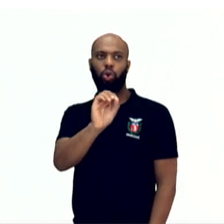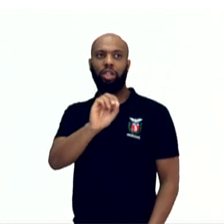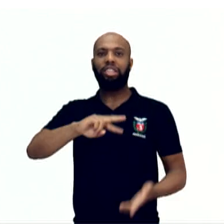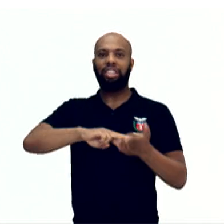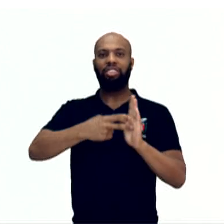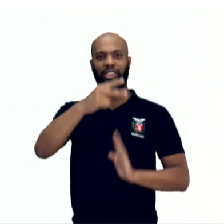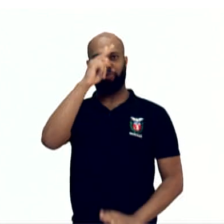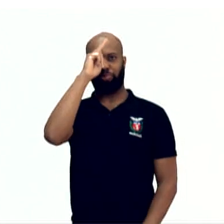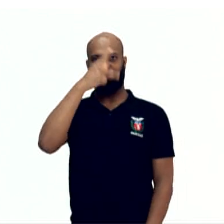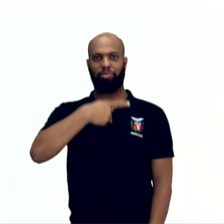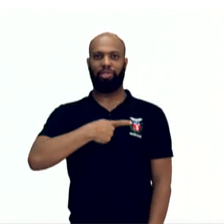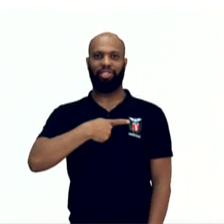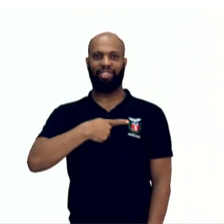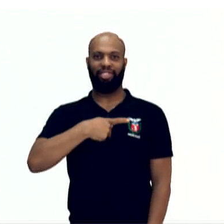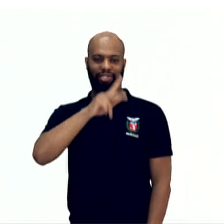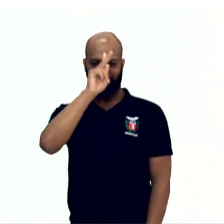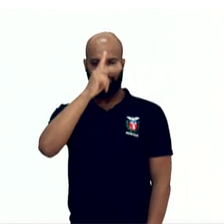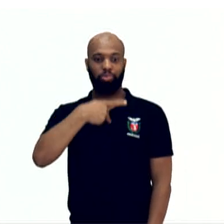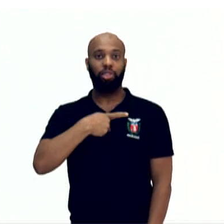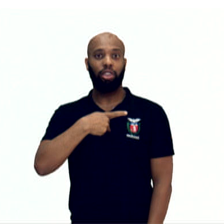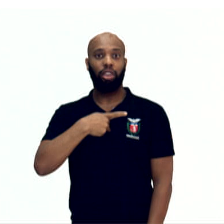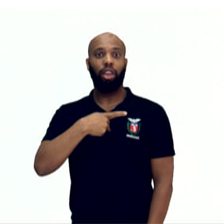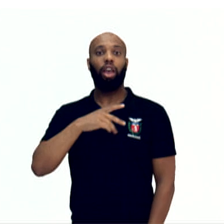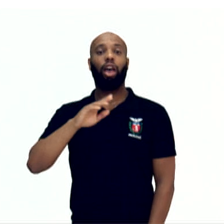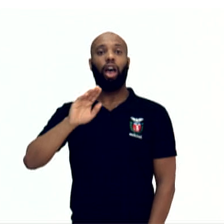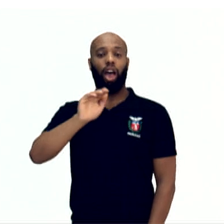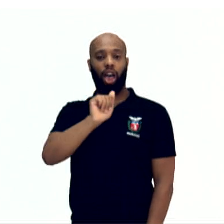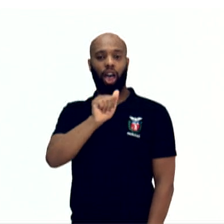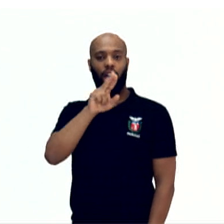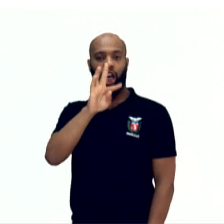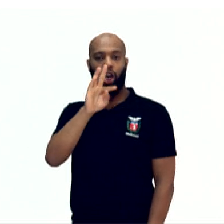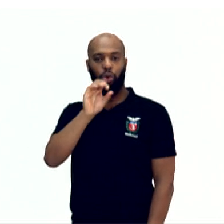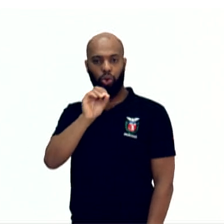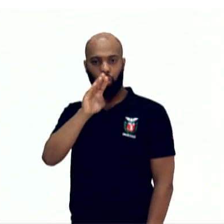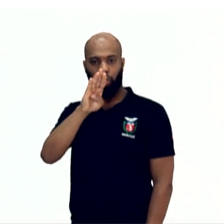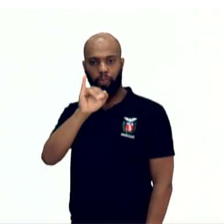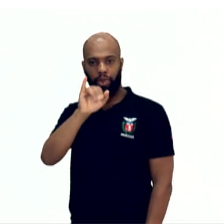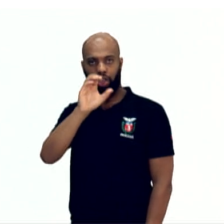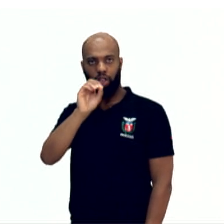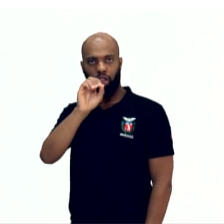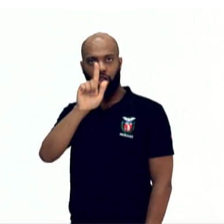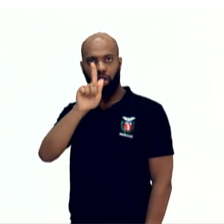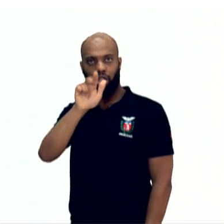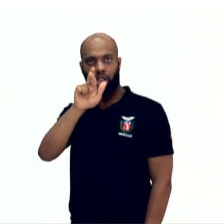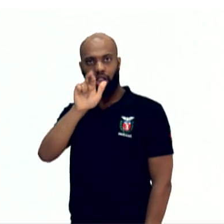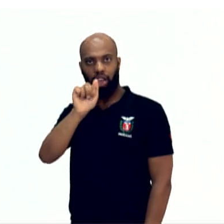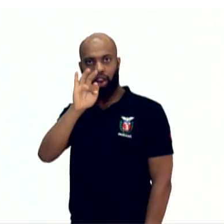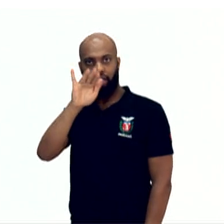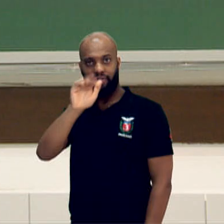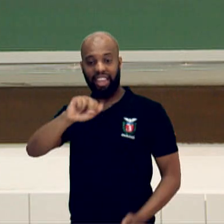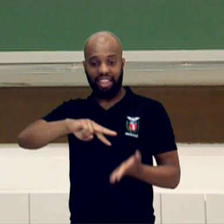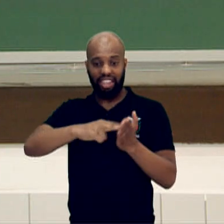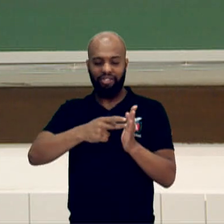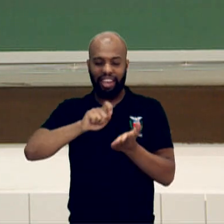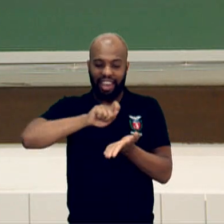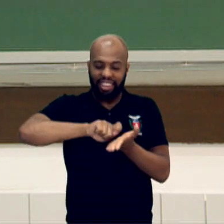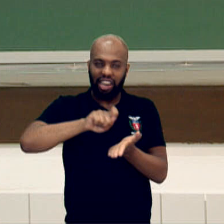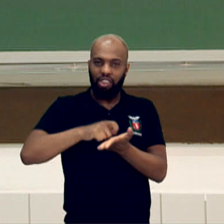mesmo. O que quer dizer isso? Autobiografia significa o registro escrito da própria